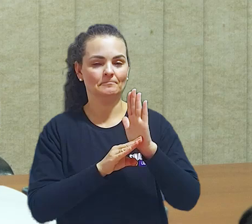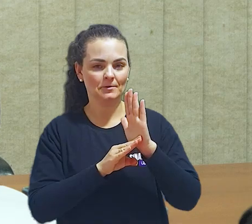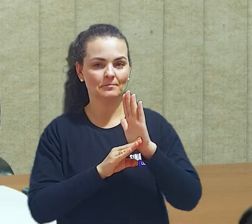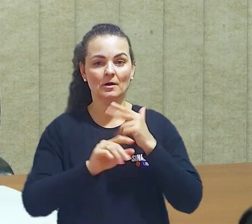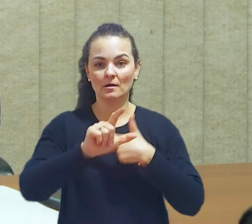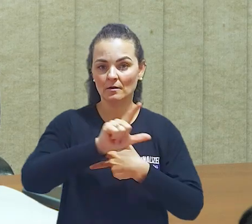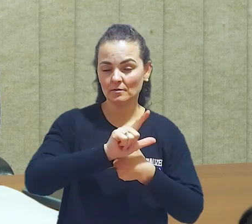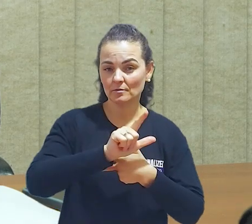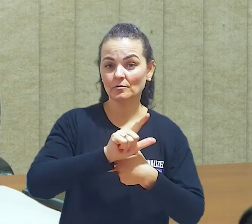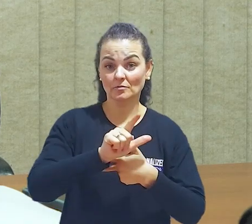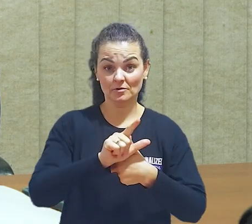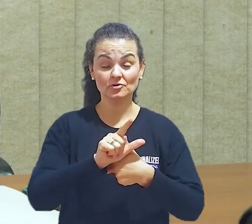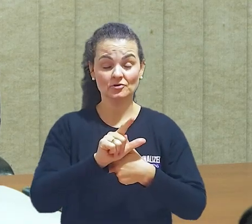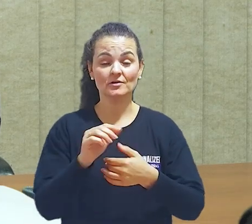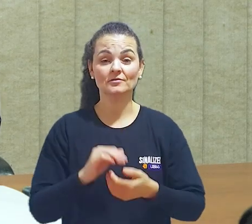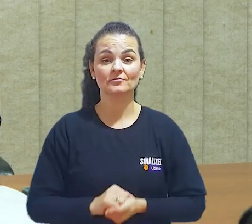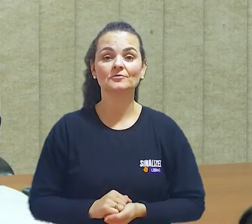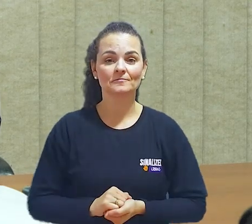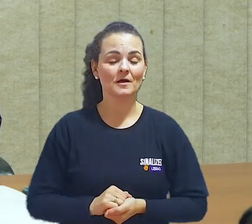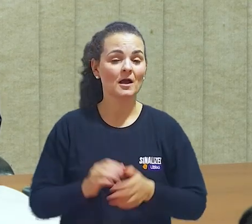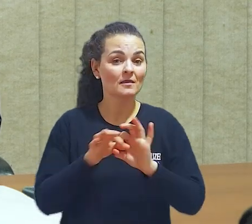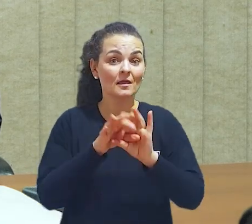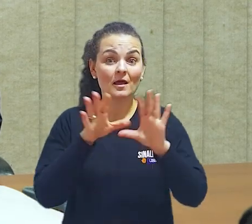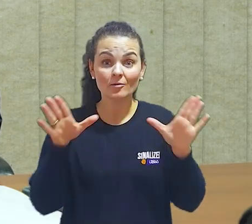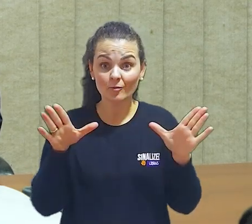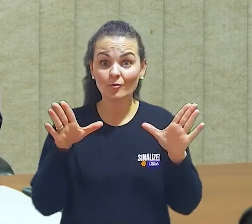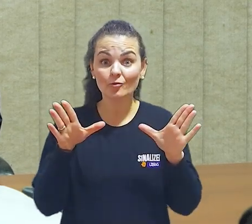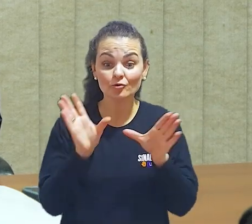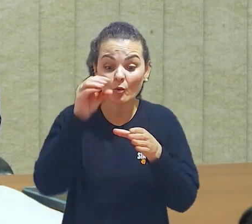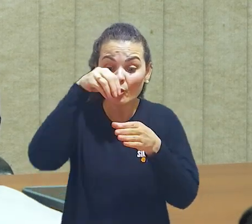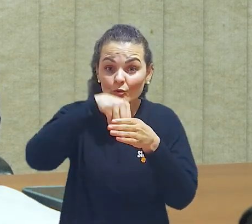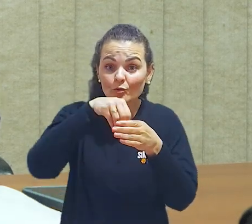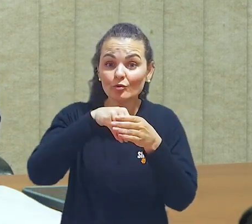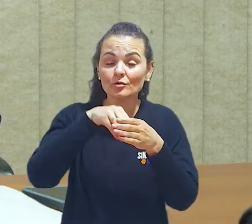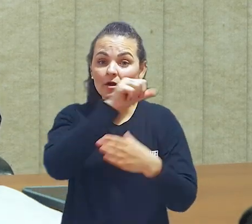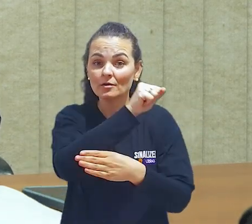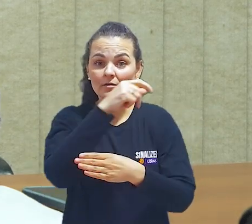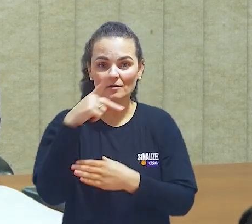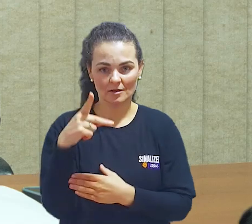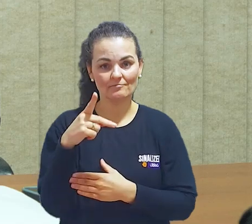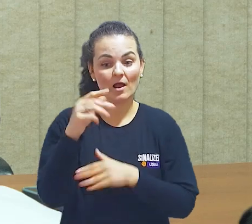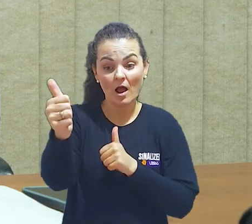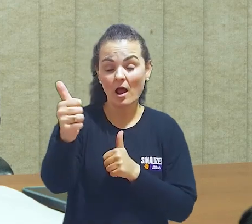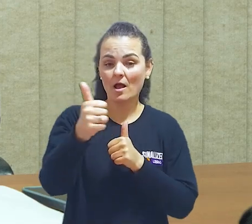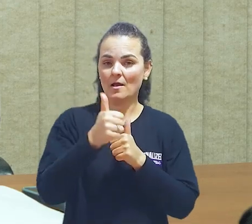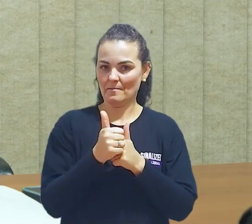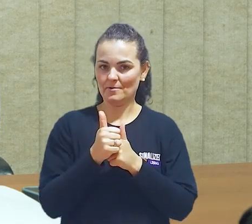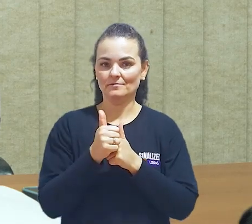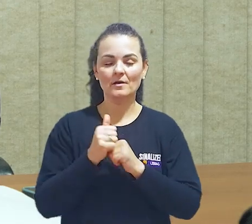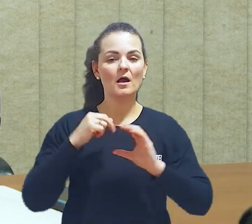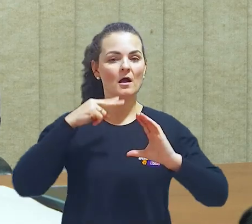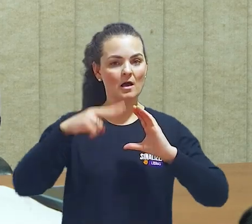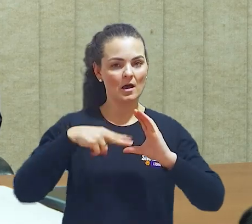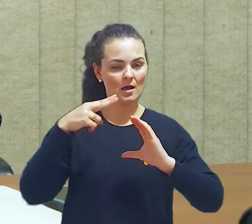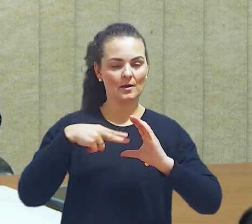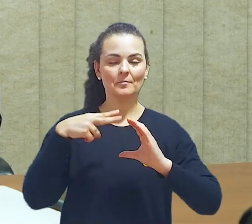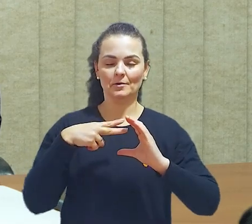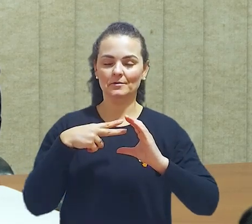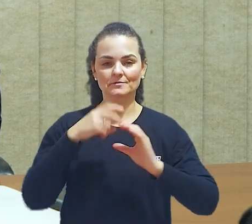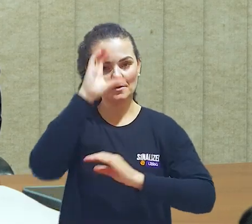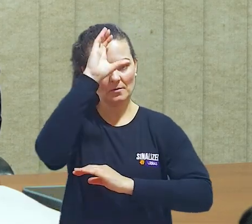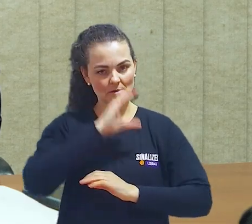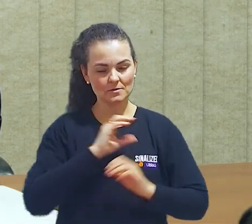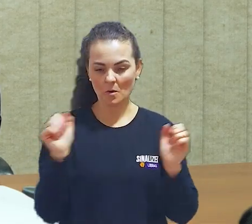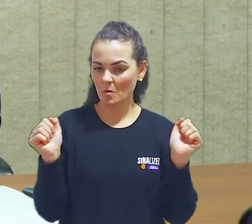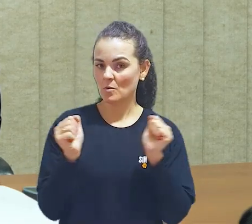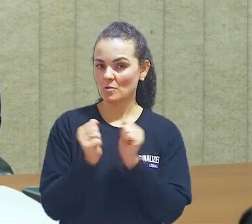dispostos ali. Então, são ferramentas que, a meu ver, aproximam a Câmara de Vereadores da população. E, por